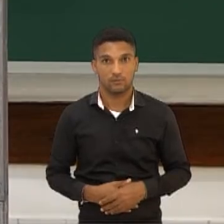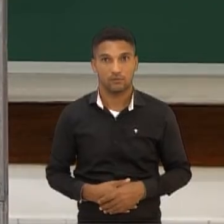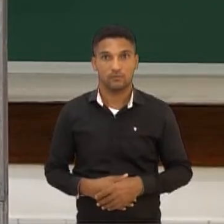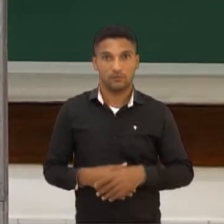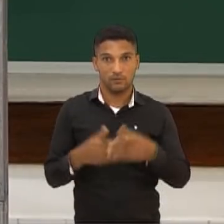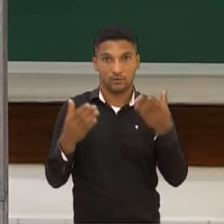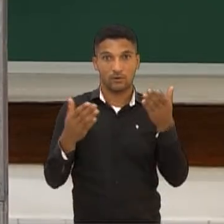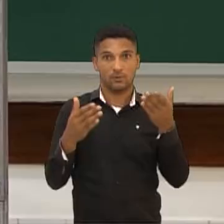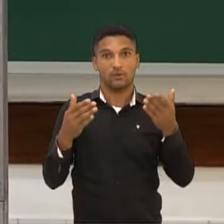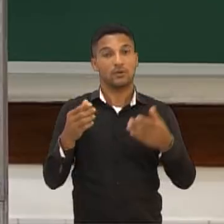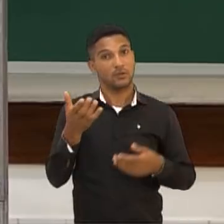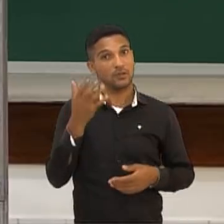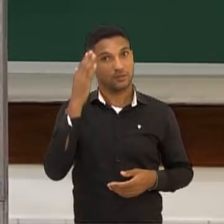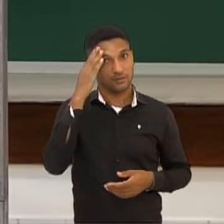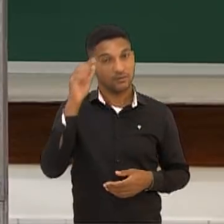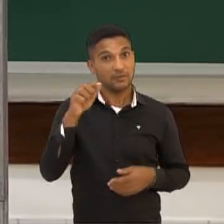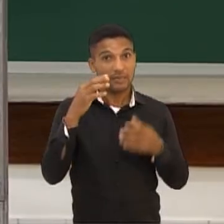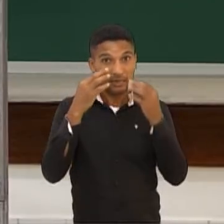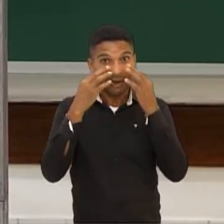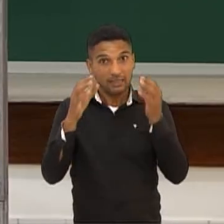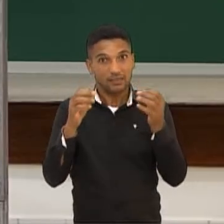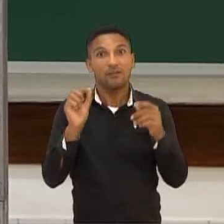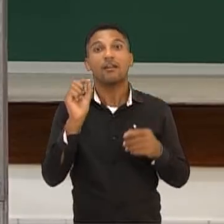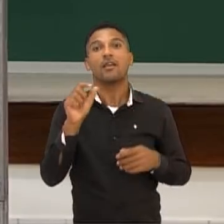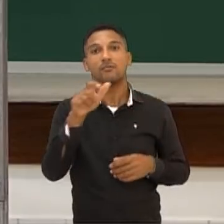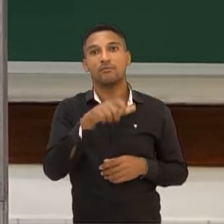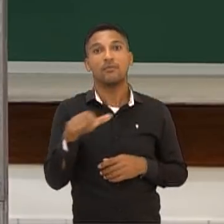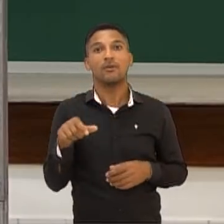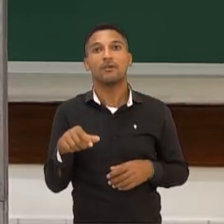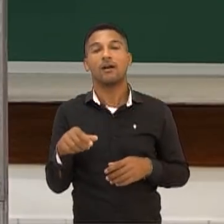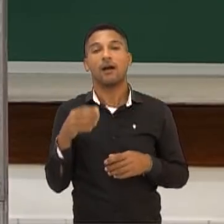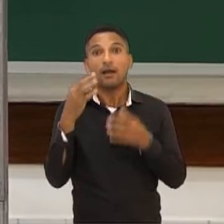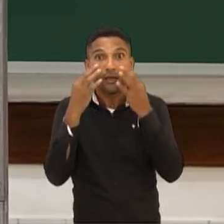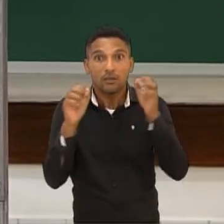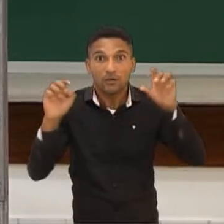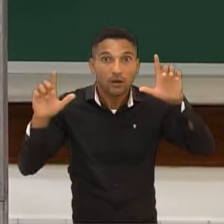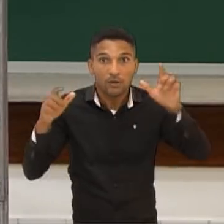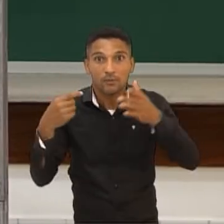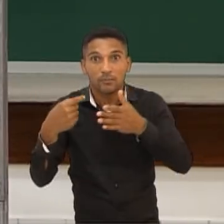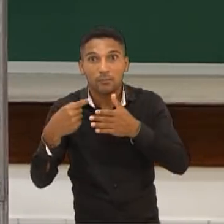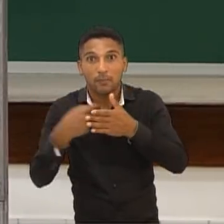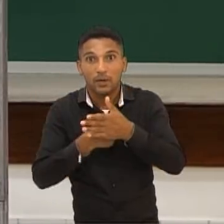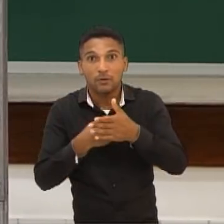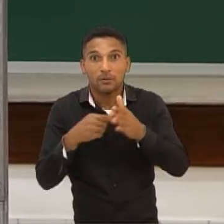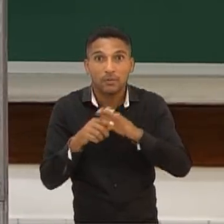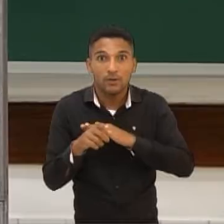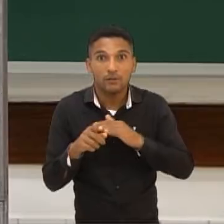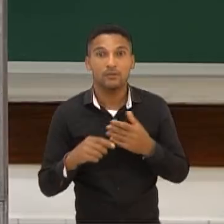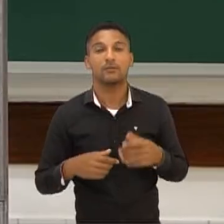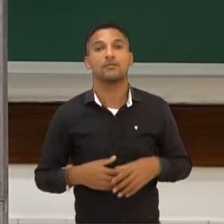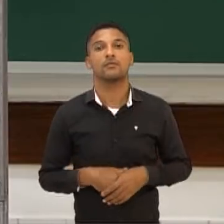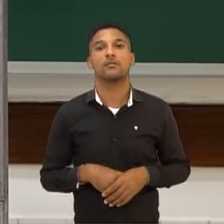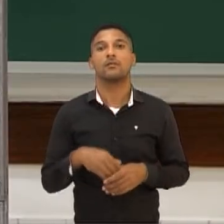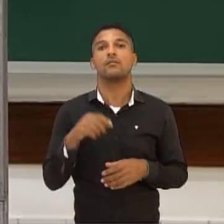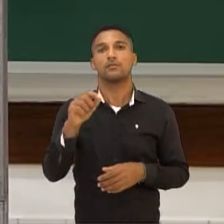Agora eu quero saber quem estava atento aí à minha pergunta. Quem respondeu a letra